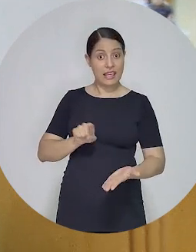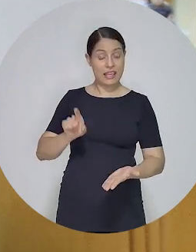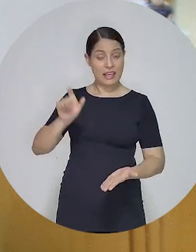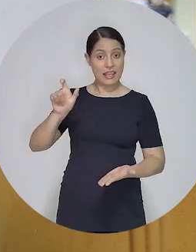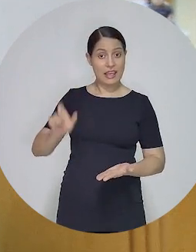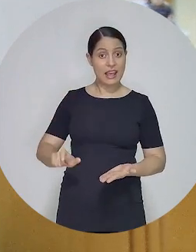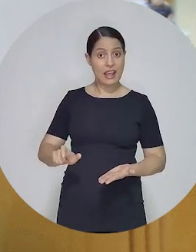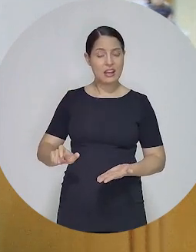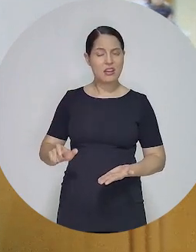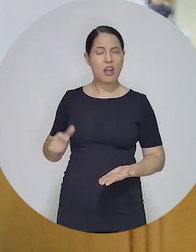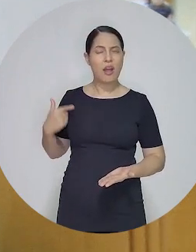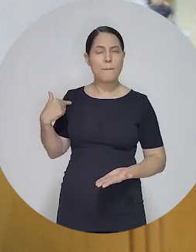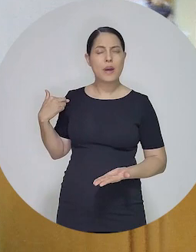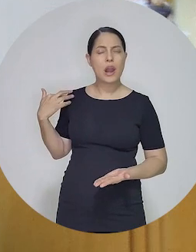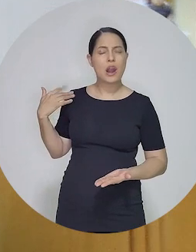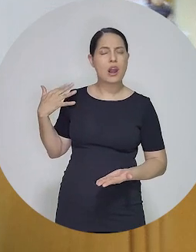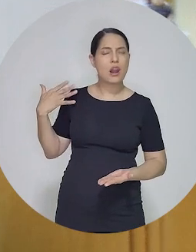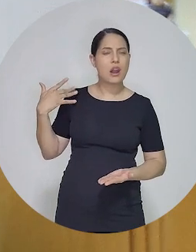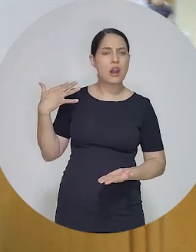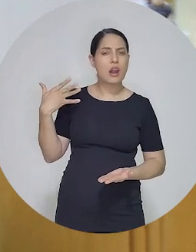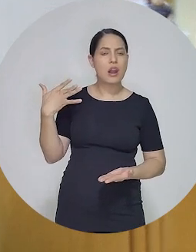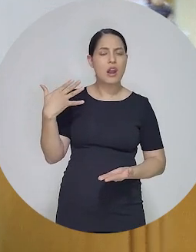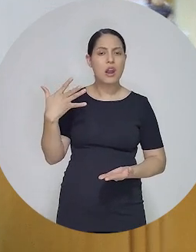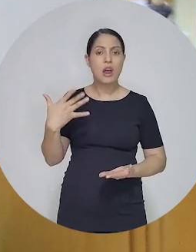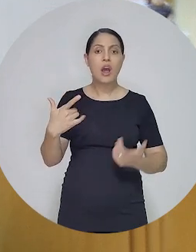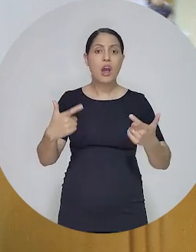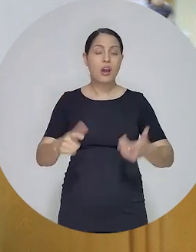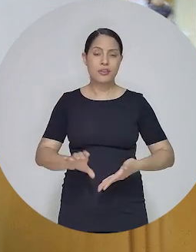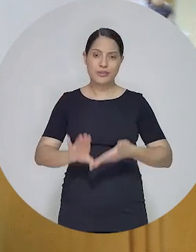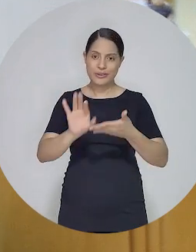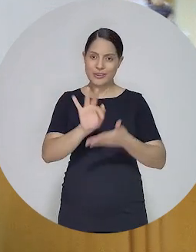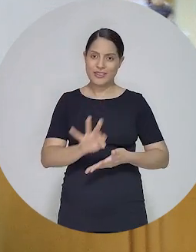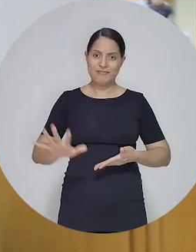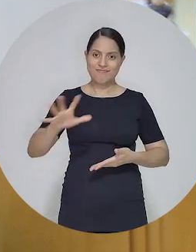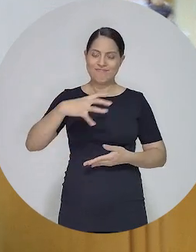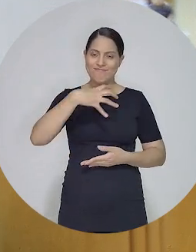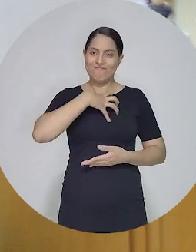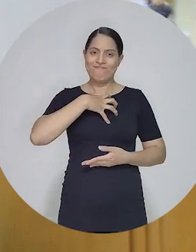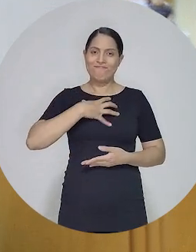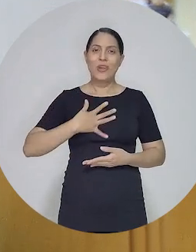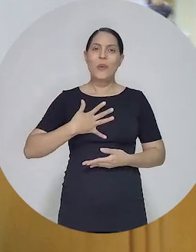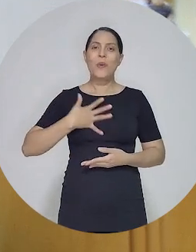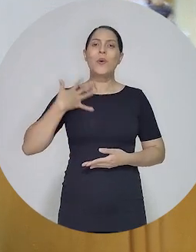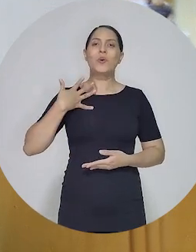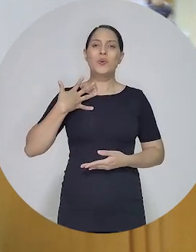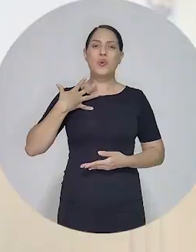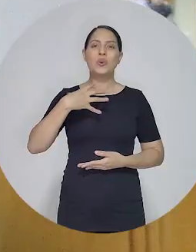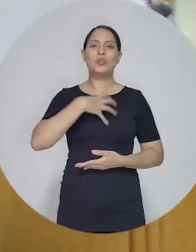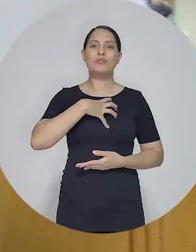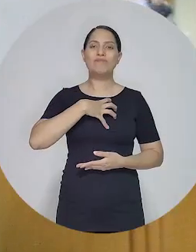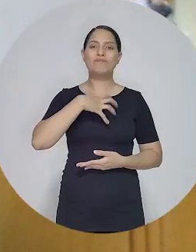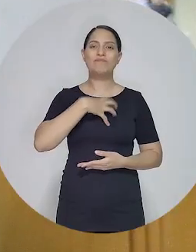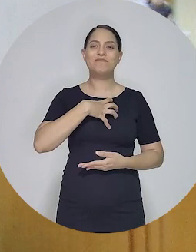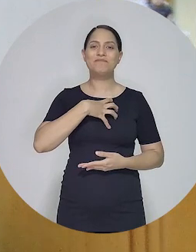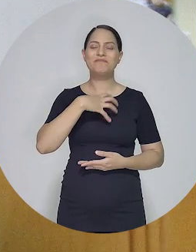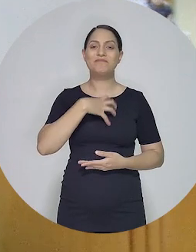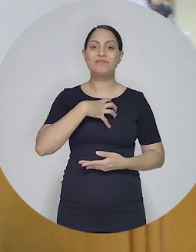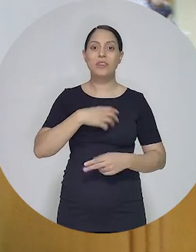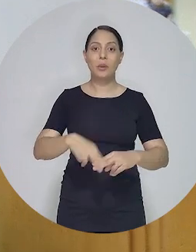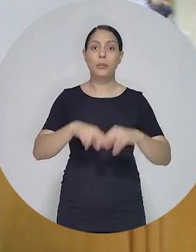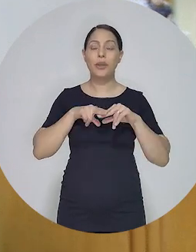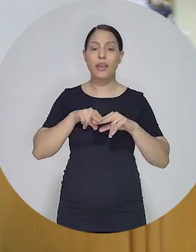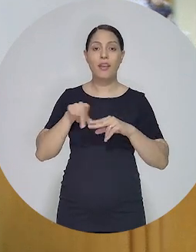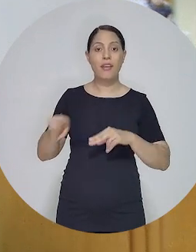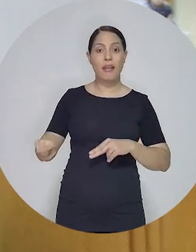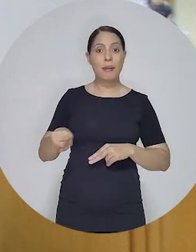a advocacia, isso decorre exatamente de toda a trajetória que ele tem no Conselho Federal. Eu tenho muito orgulho